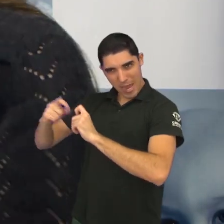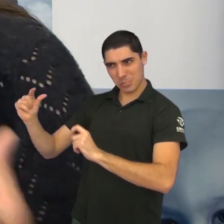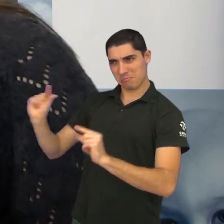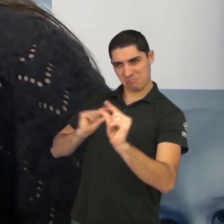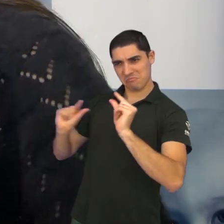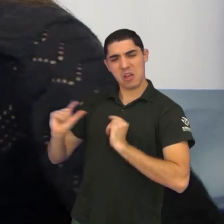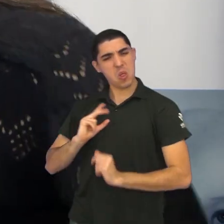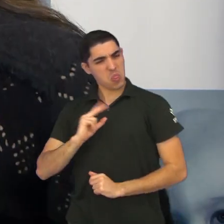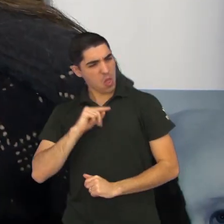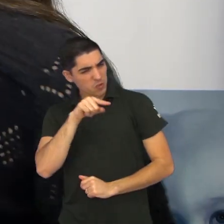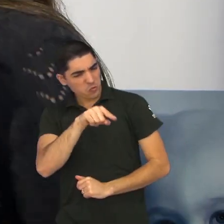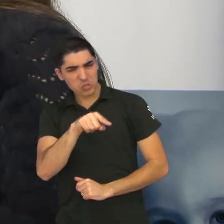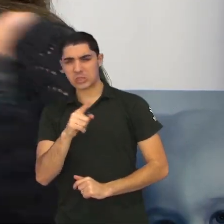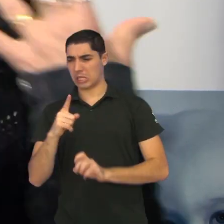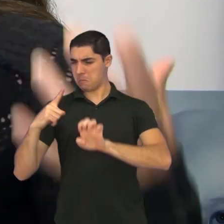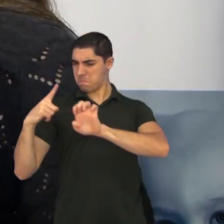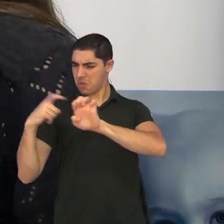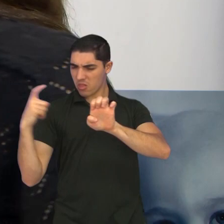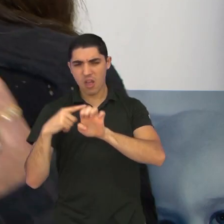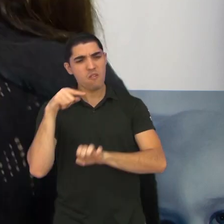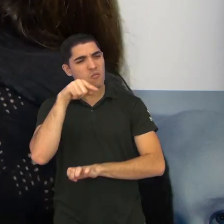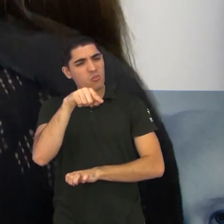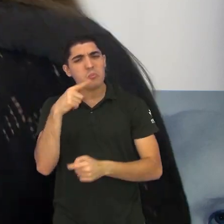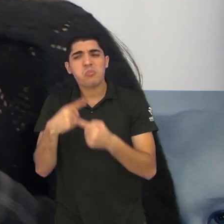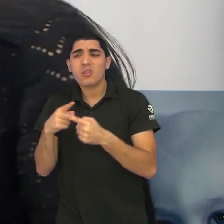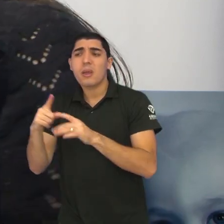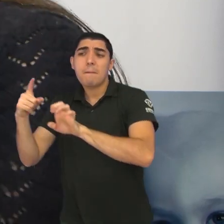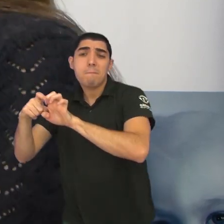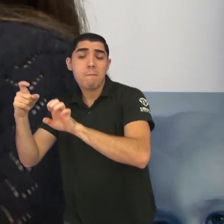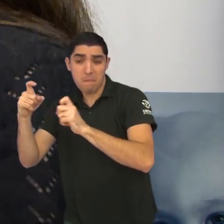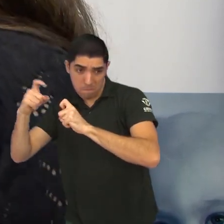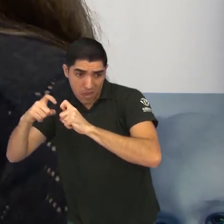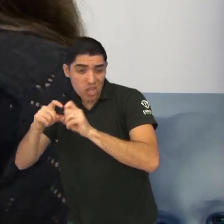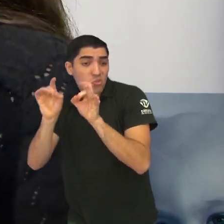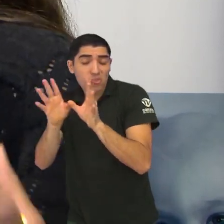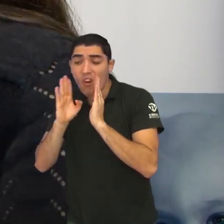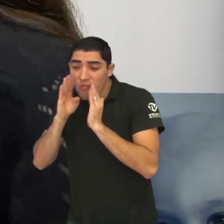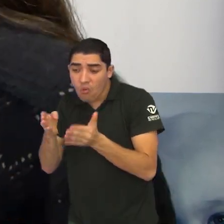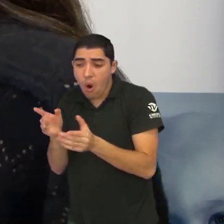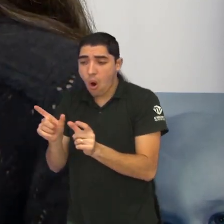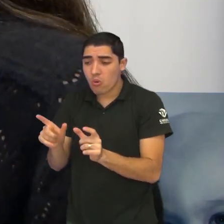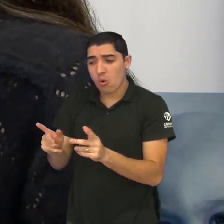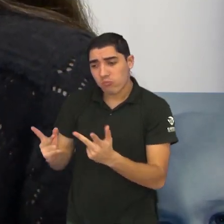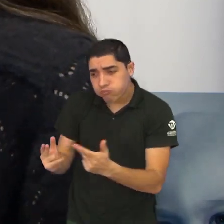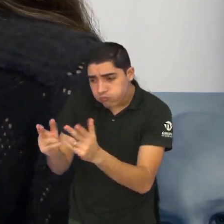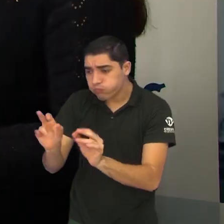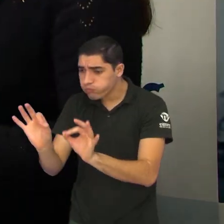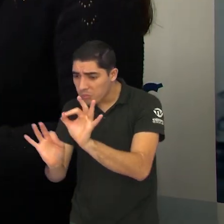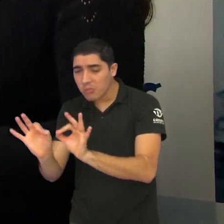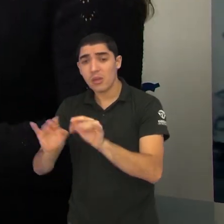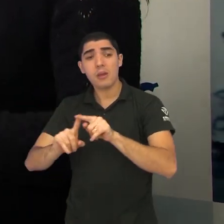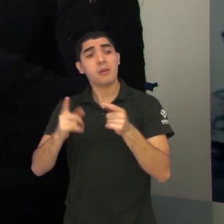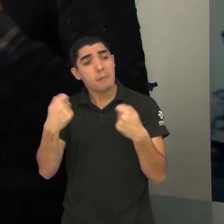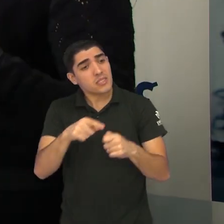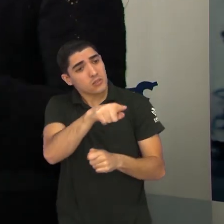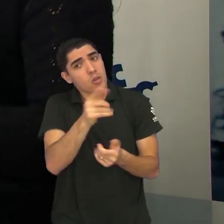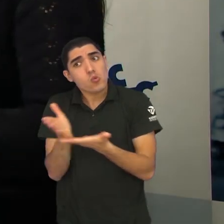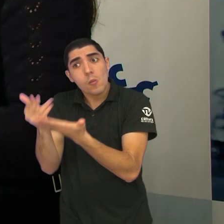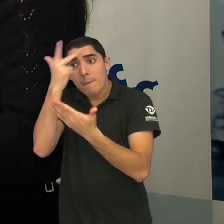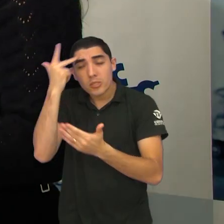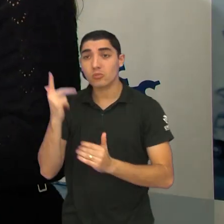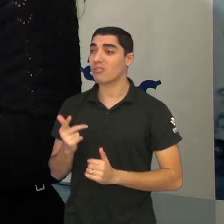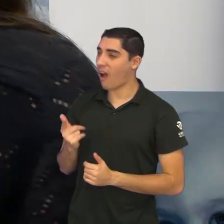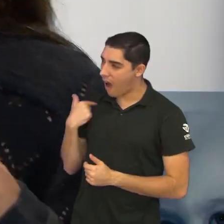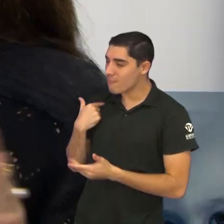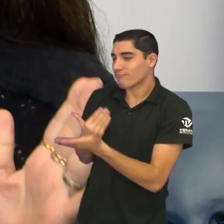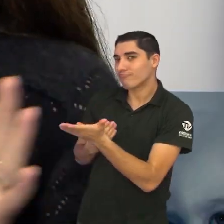parece muito empreendedora, precisa juntar, porque médico é só uma parte, começar a juntar as pessoas no voluntariado. E foi assim,